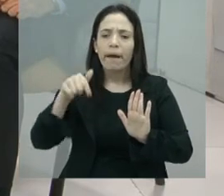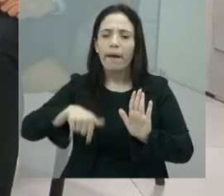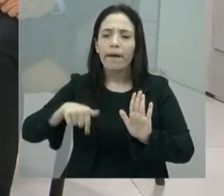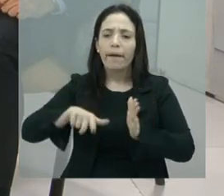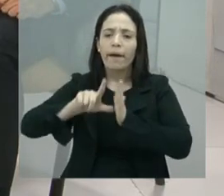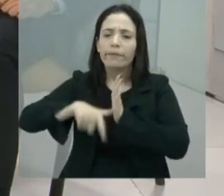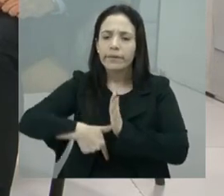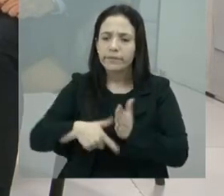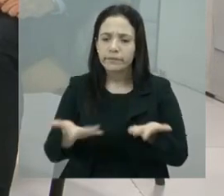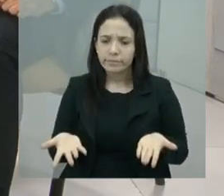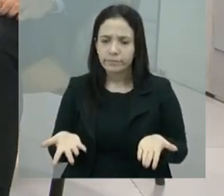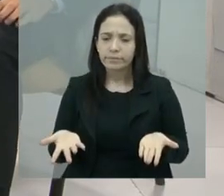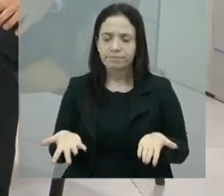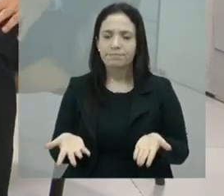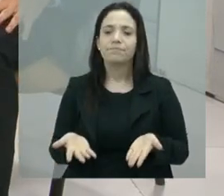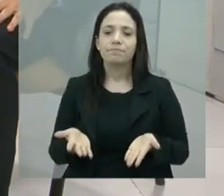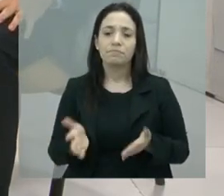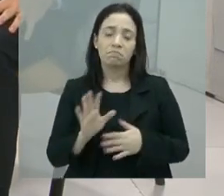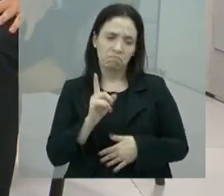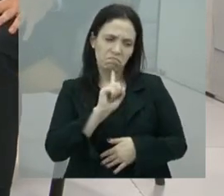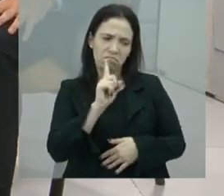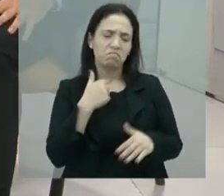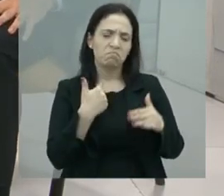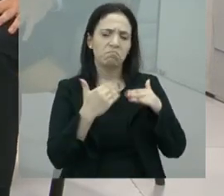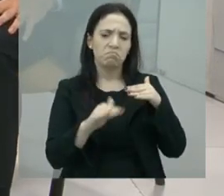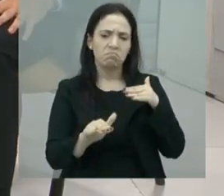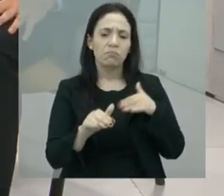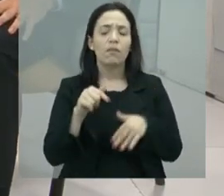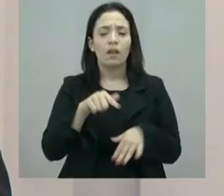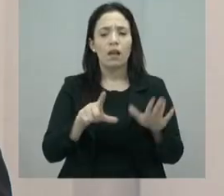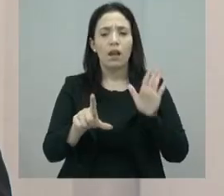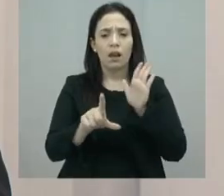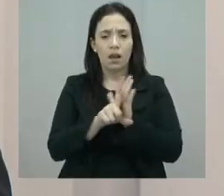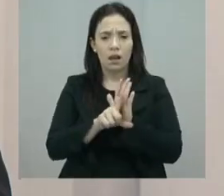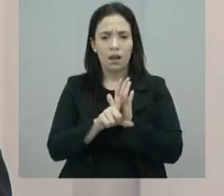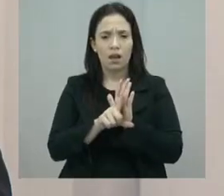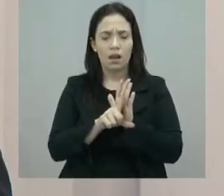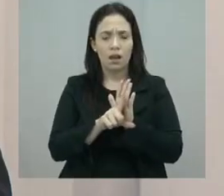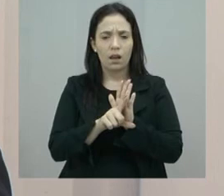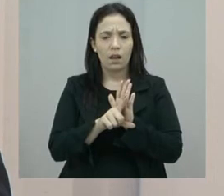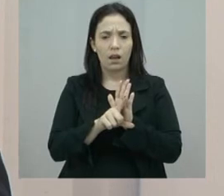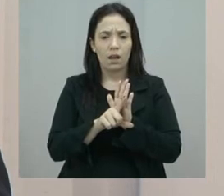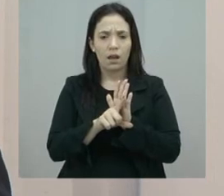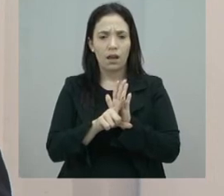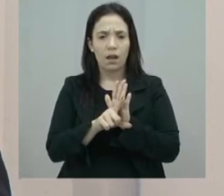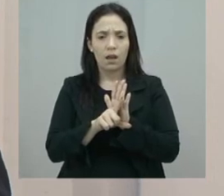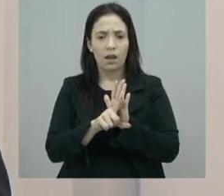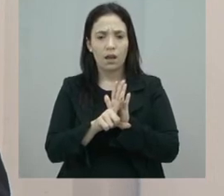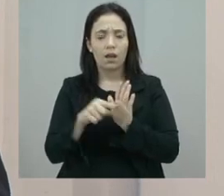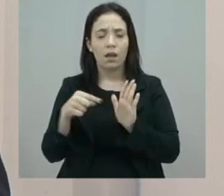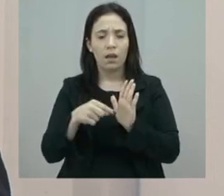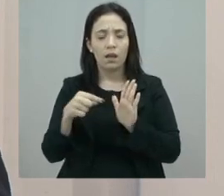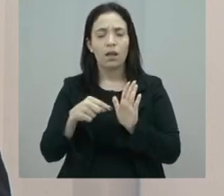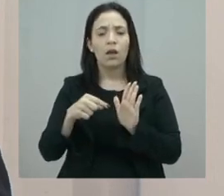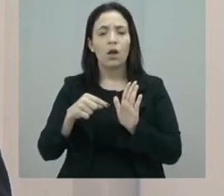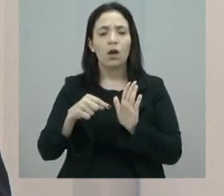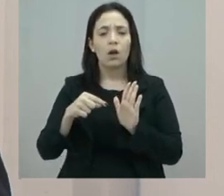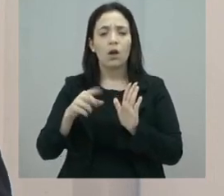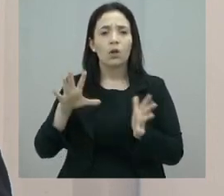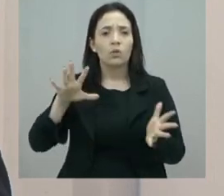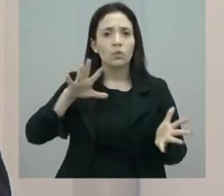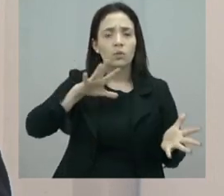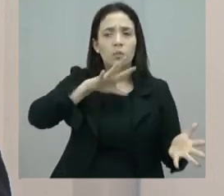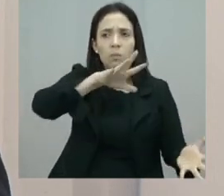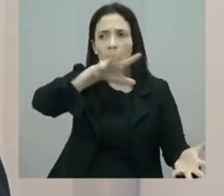mundo. Eu discordo. Eu acho que essa lei é uma lei de mundo inteiro. Todos os países do